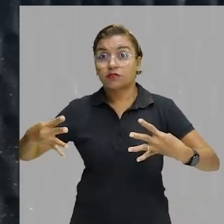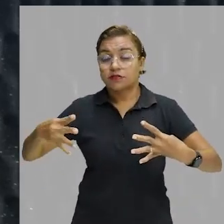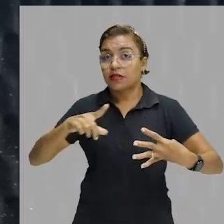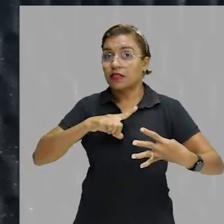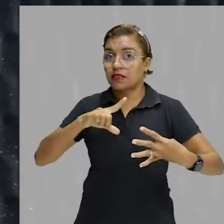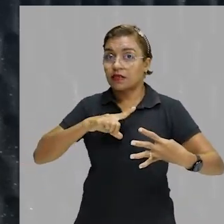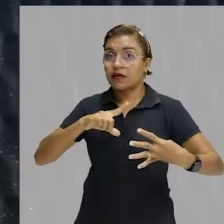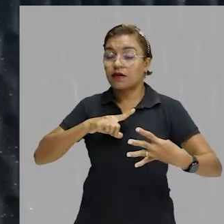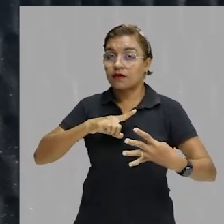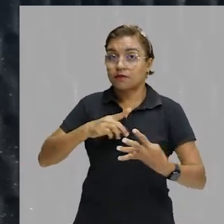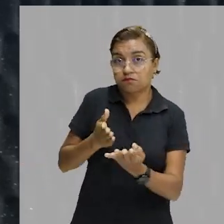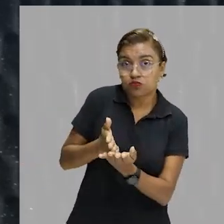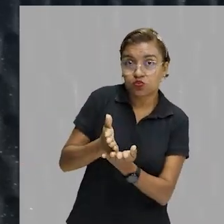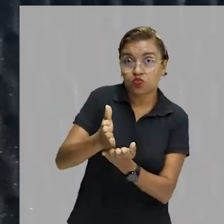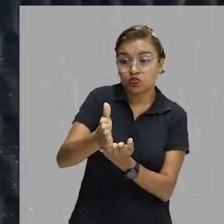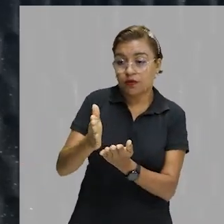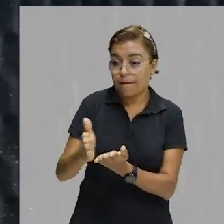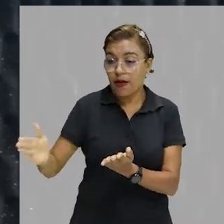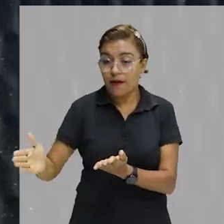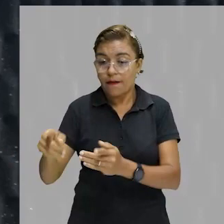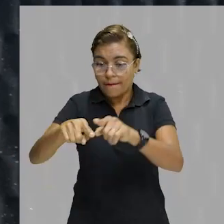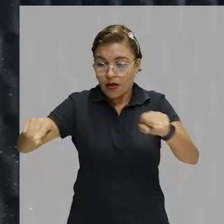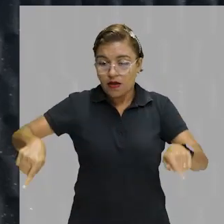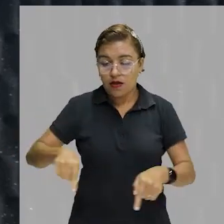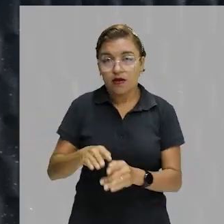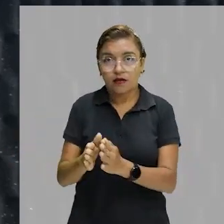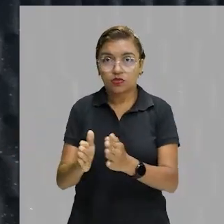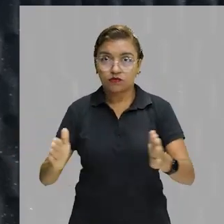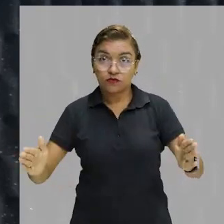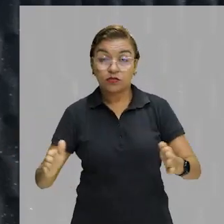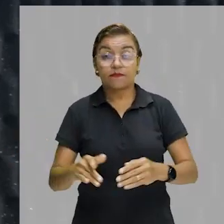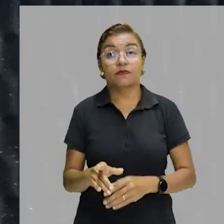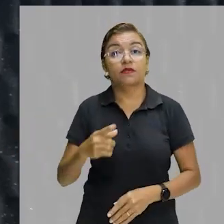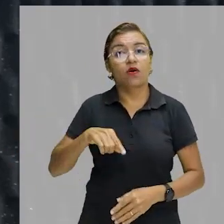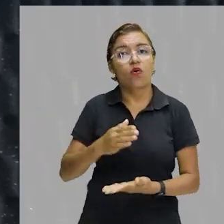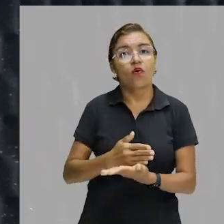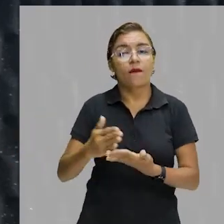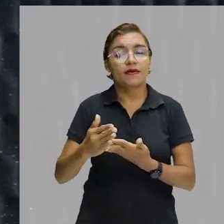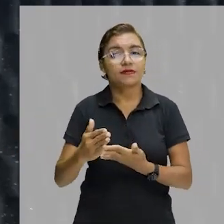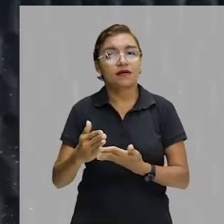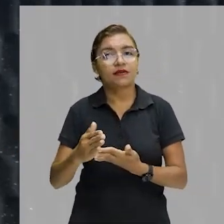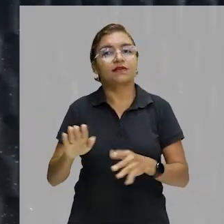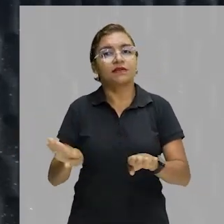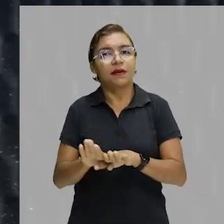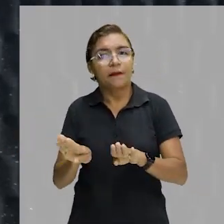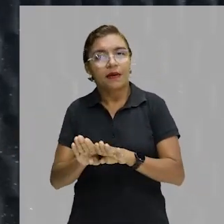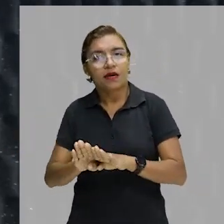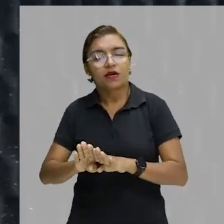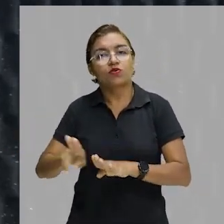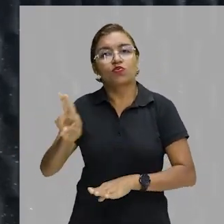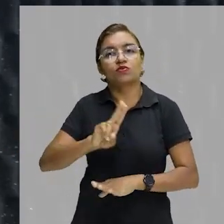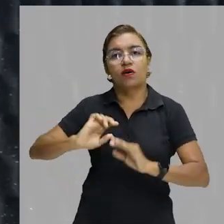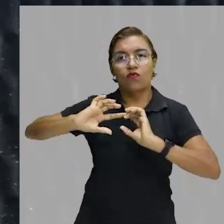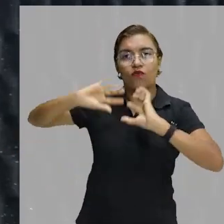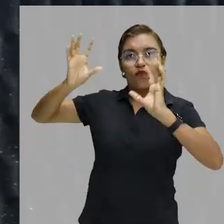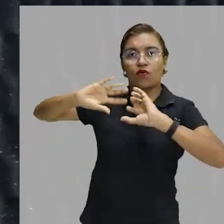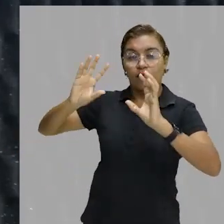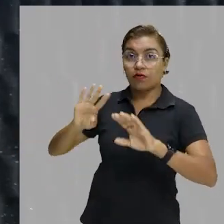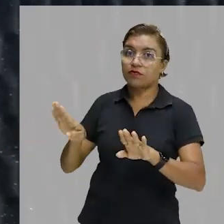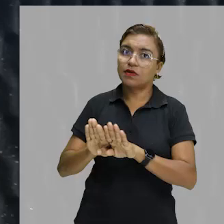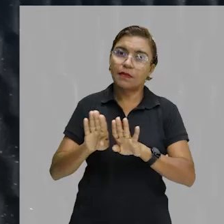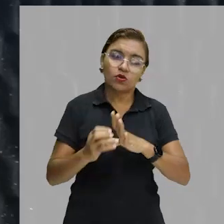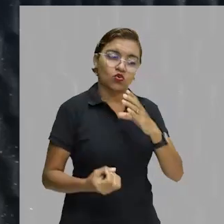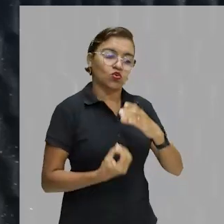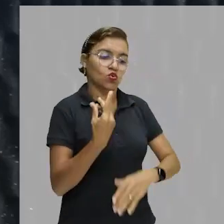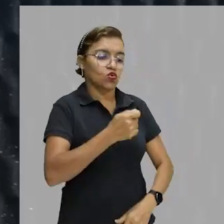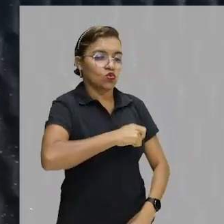esporte de rede e parede, e começaram aqui a jogar o voleibol. É mais ou menos como surge o tênis. Depois